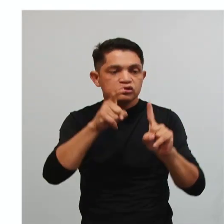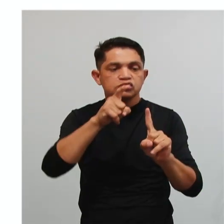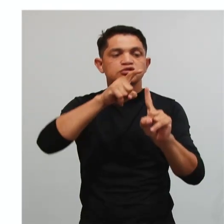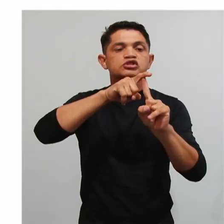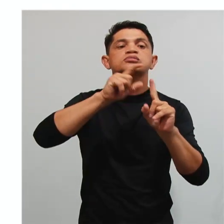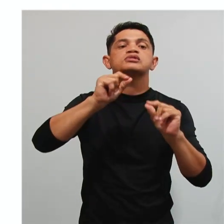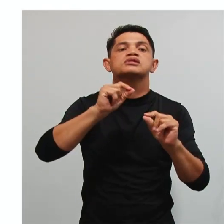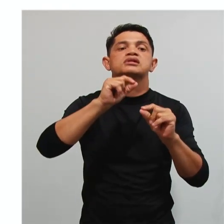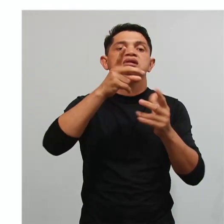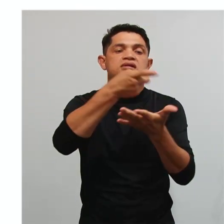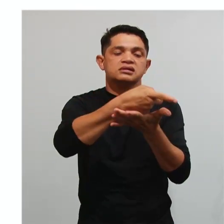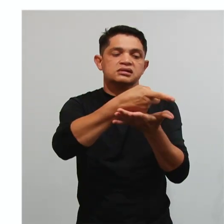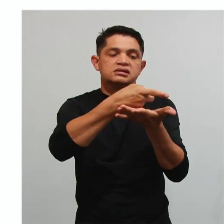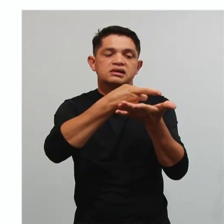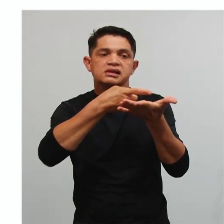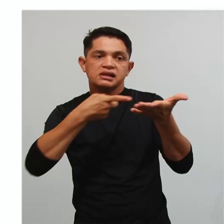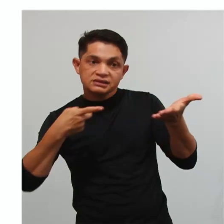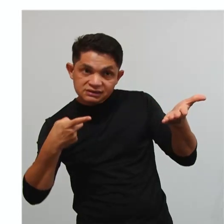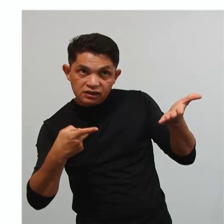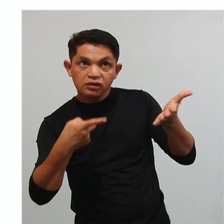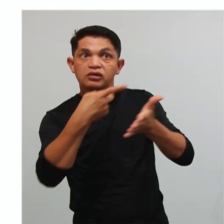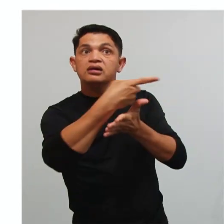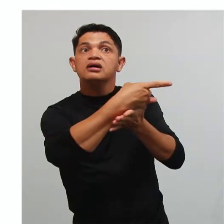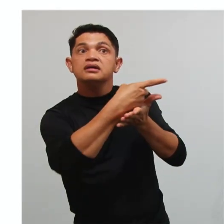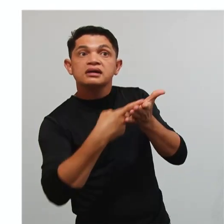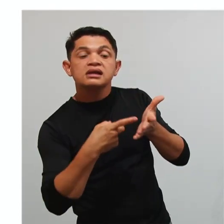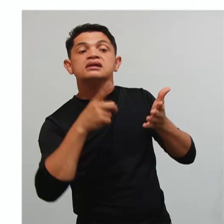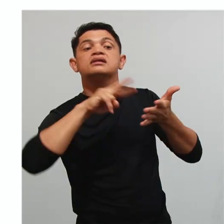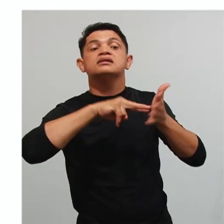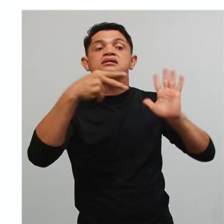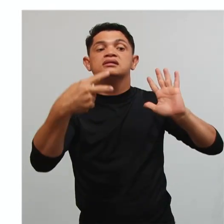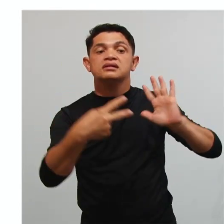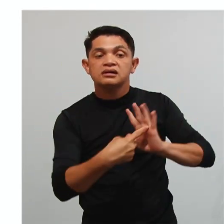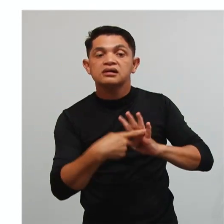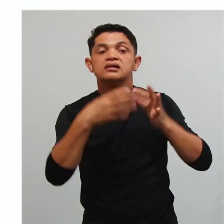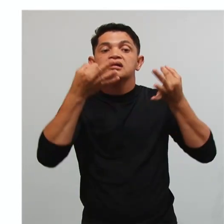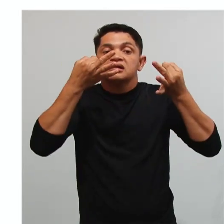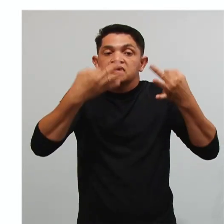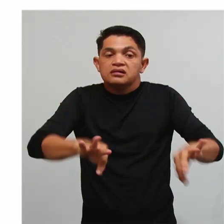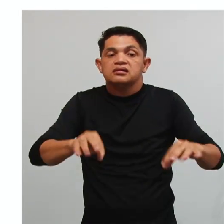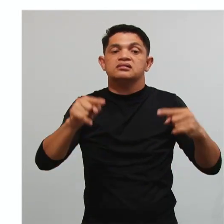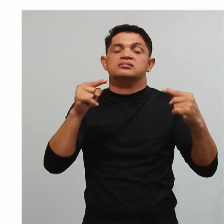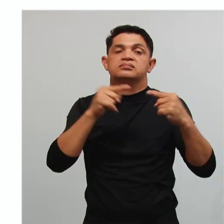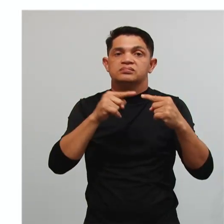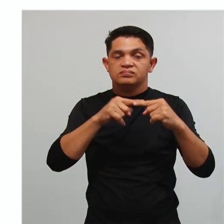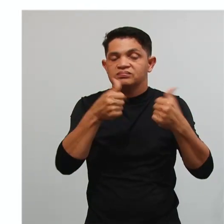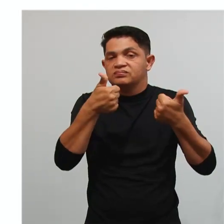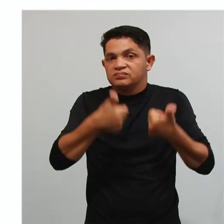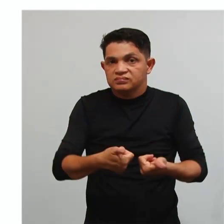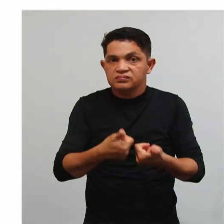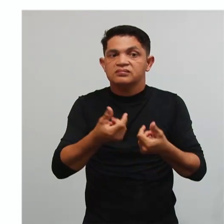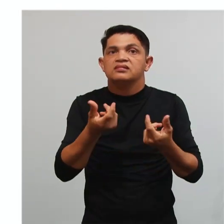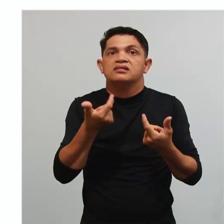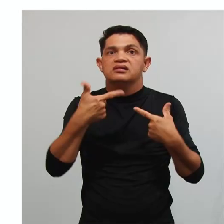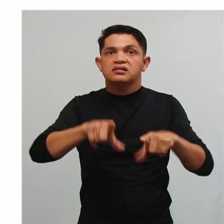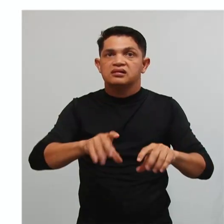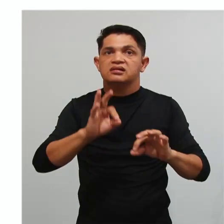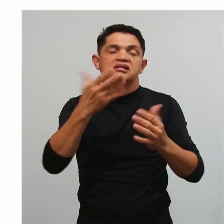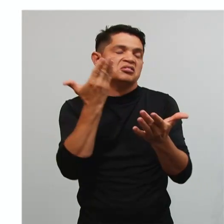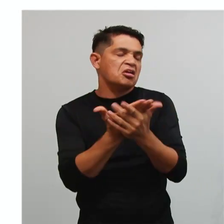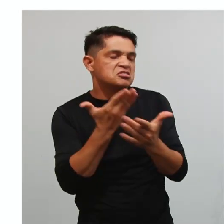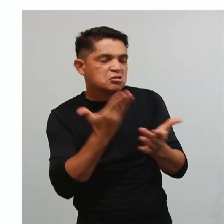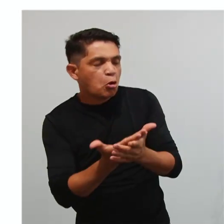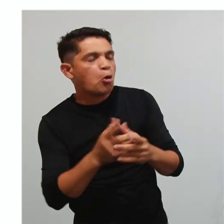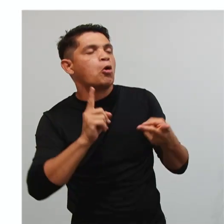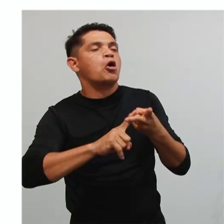a declaração. Ah, essa aqui é bem comum, né? Quem nunca fez ou pediu uma declaração por aí, nem que seja na escola,